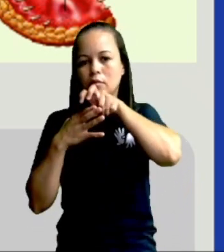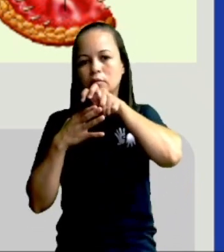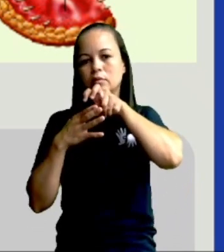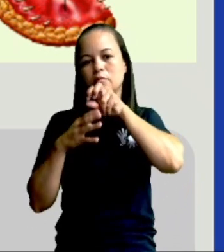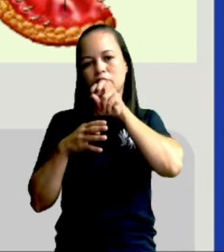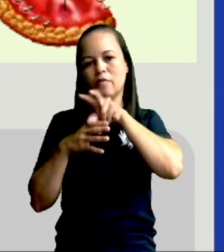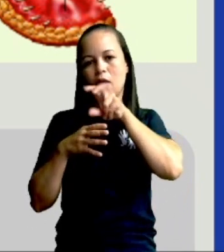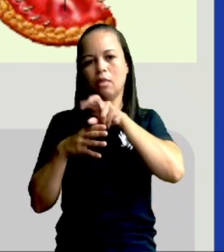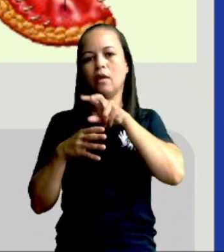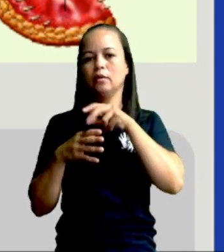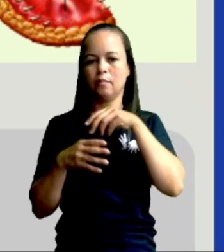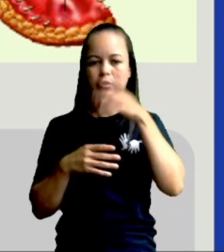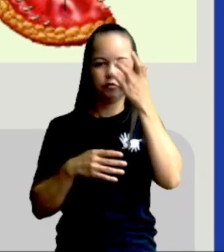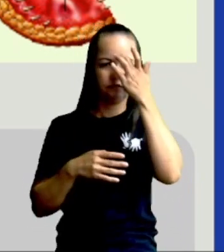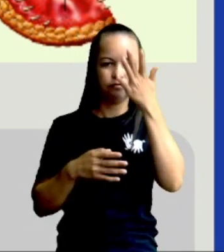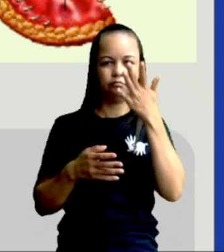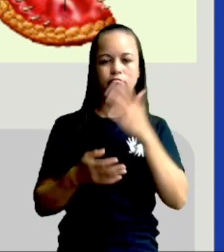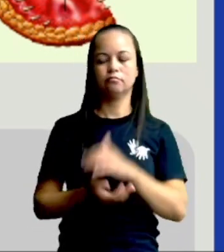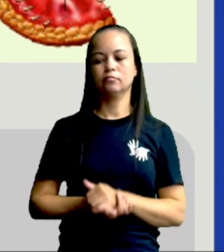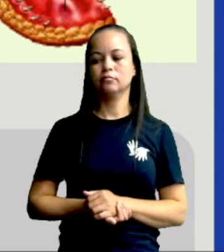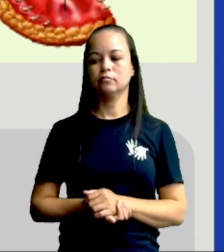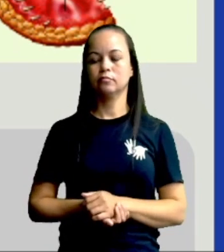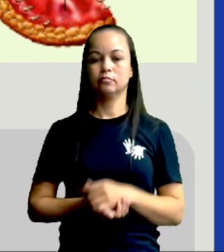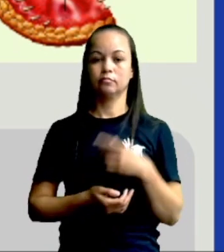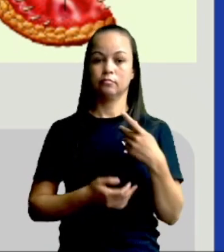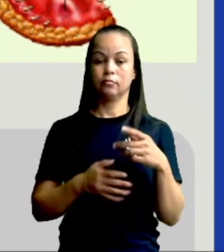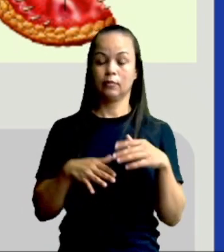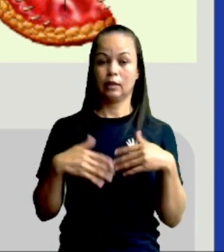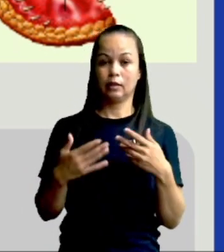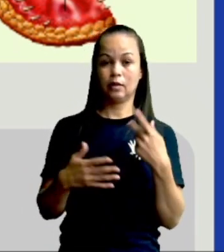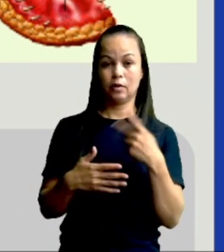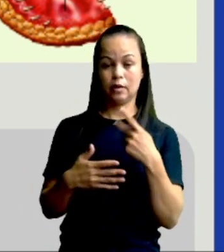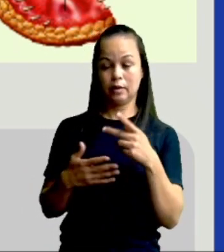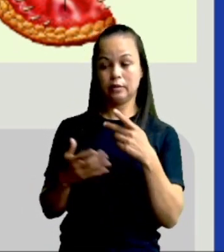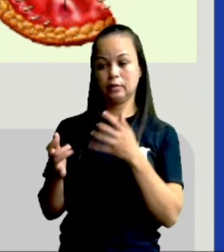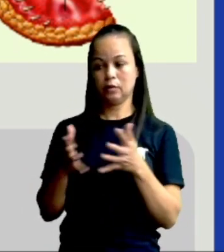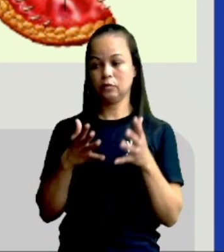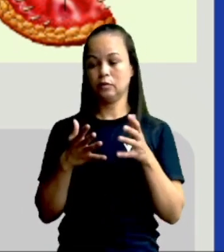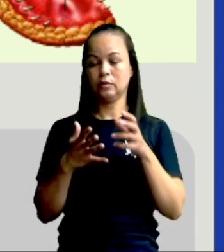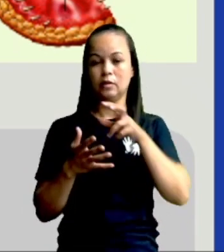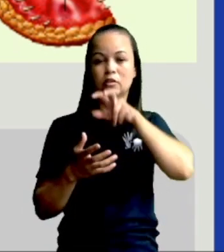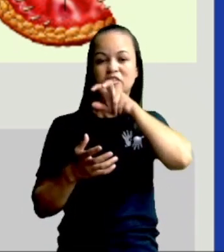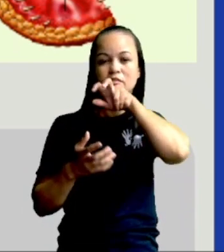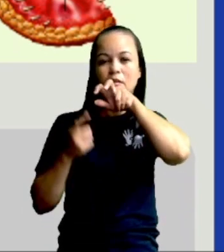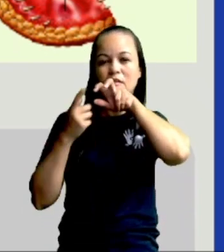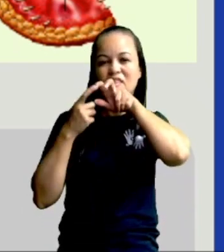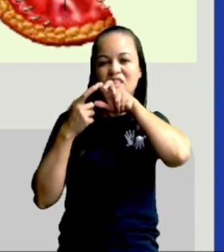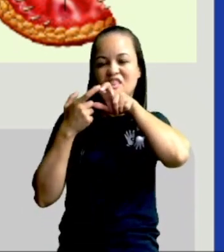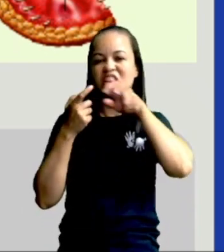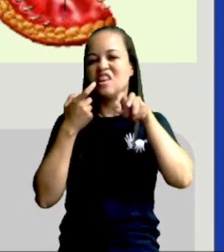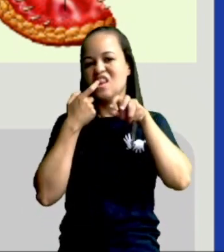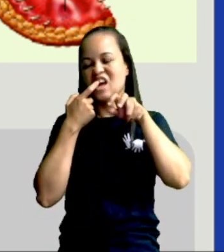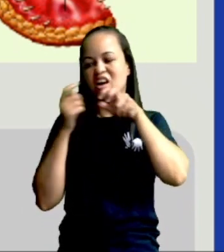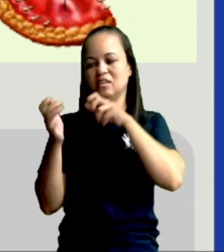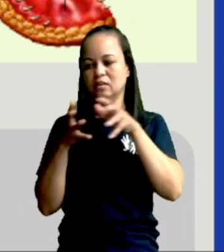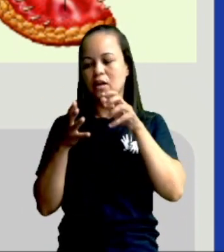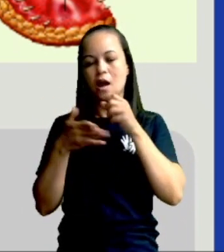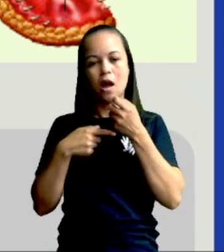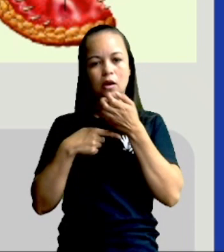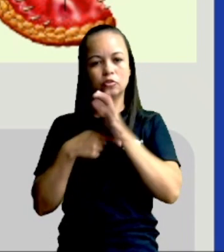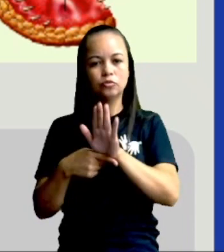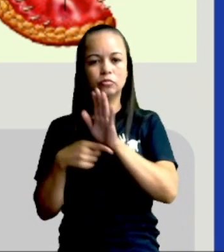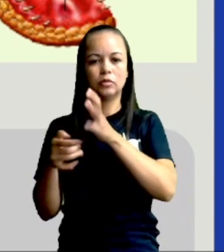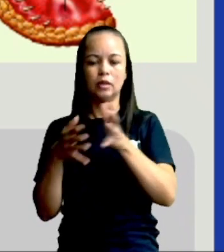seu veneno. Então, essa localização do dente da cobra ajuda na identificação